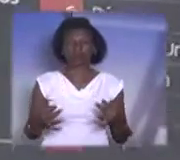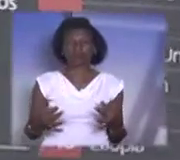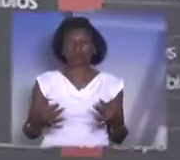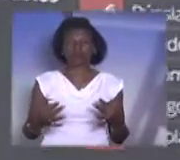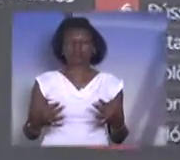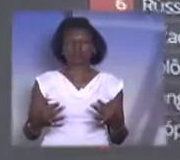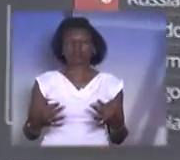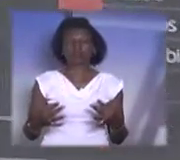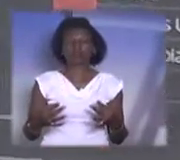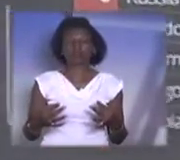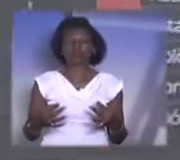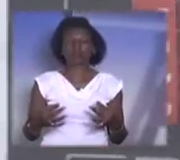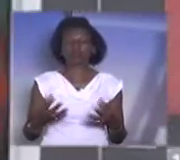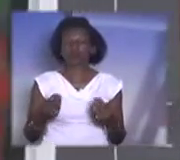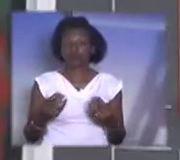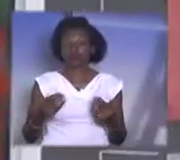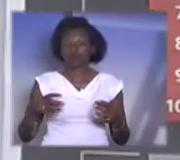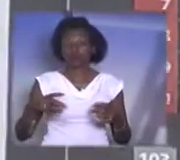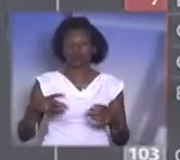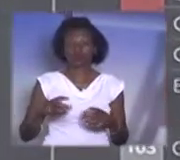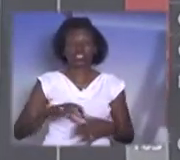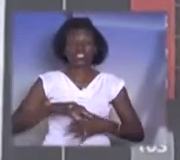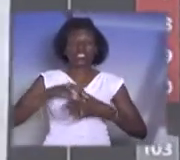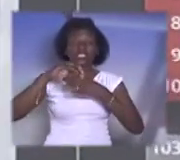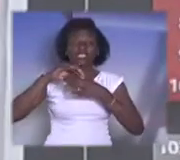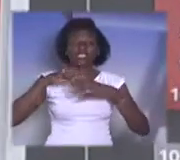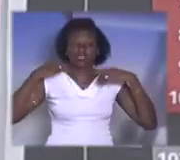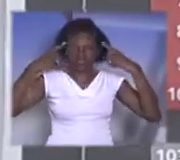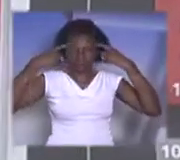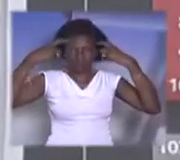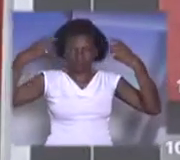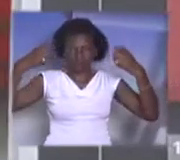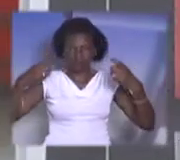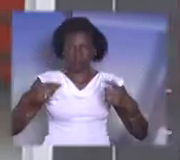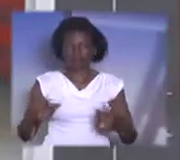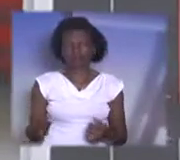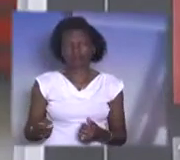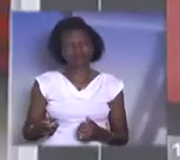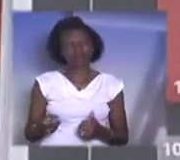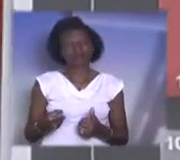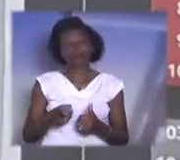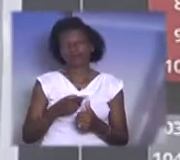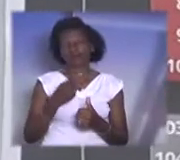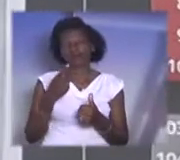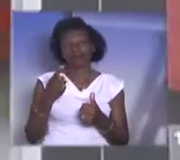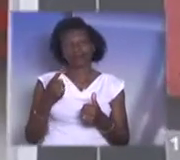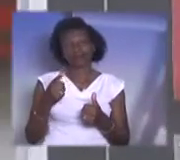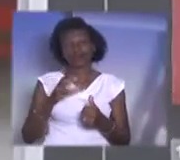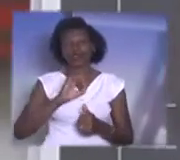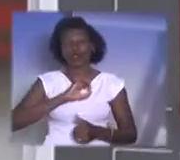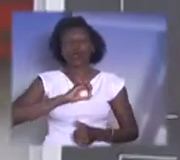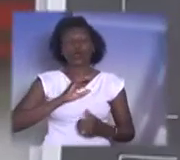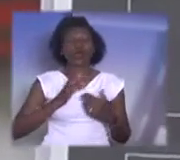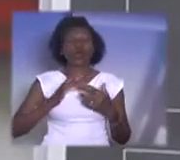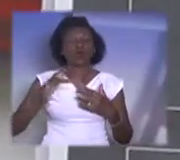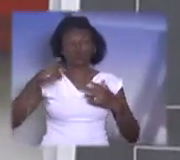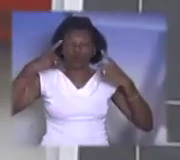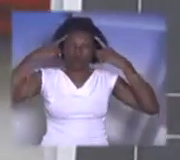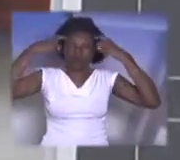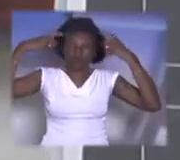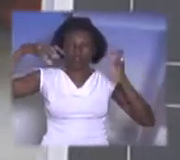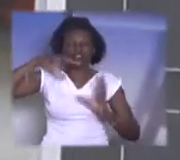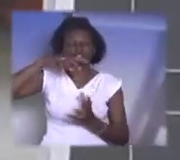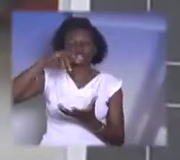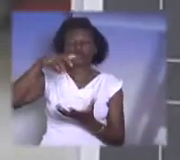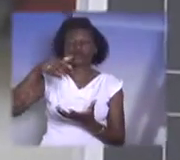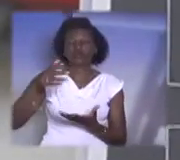há números absolutos o ranking da violência gente somos medalha de ouro na violência mundial queria parabenizar